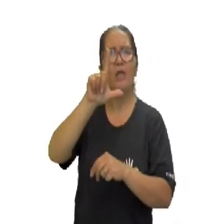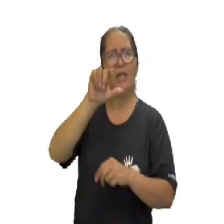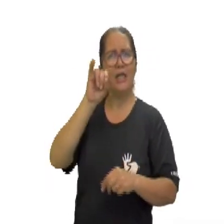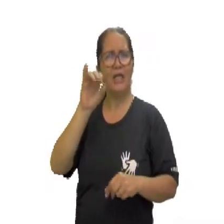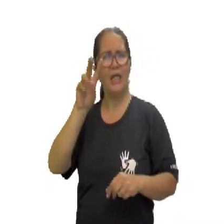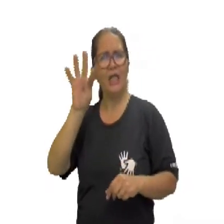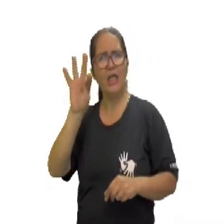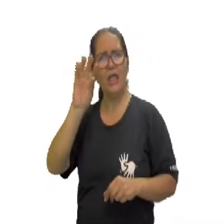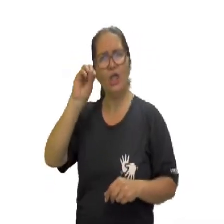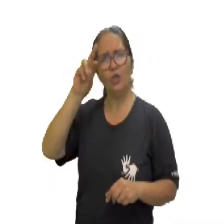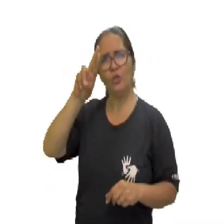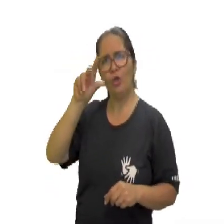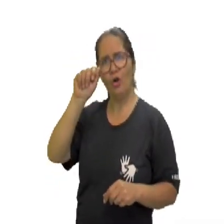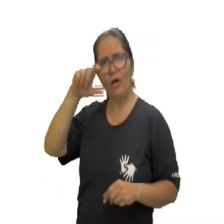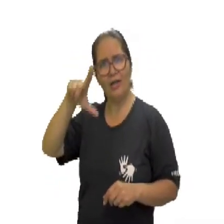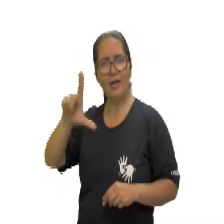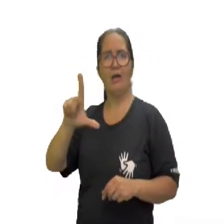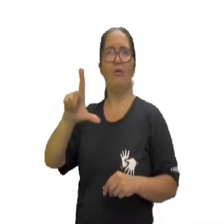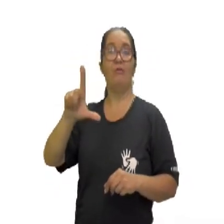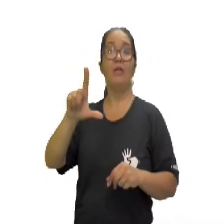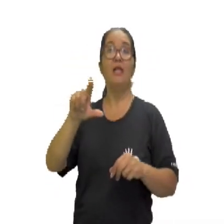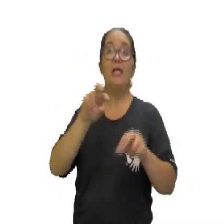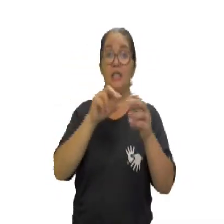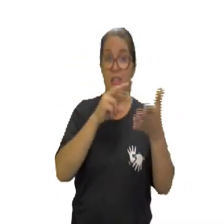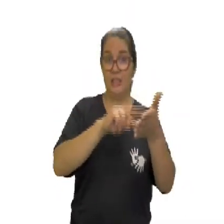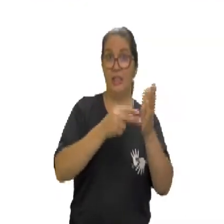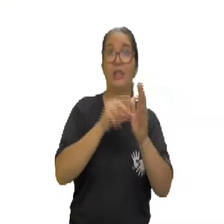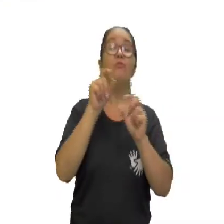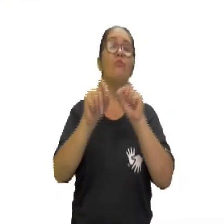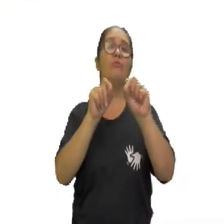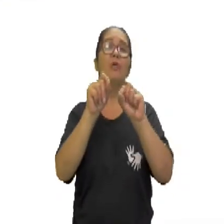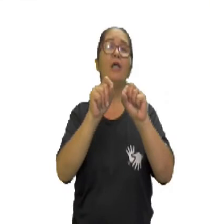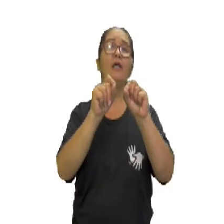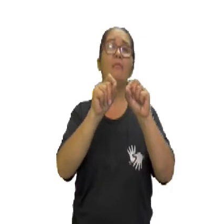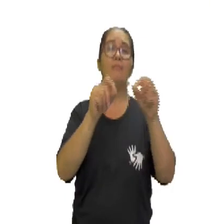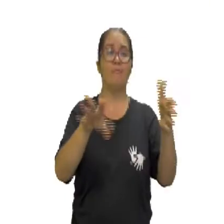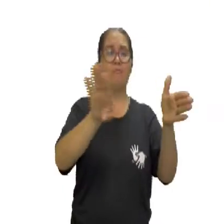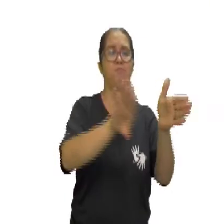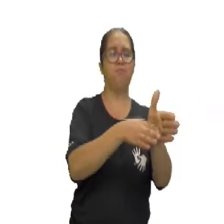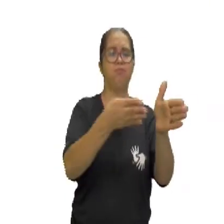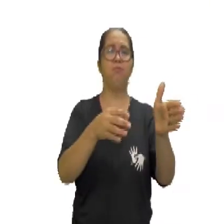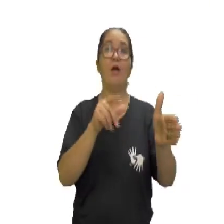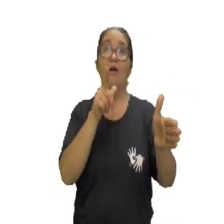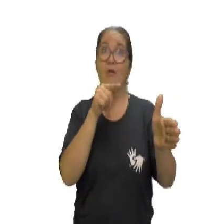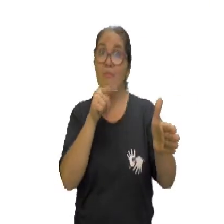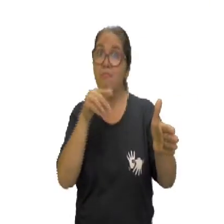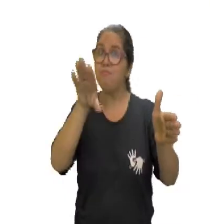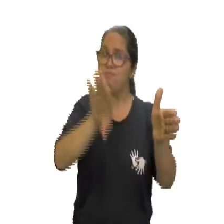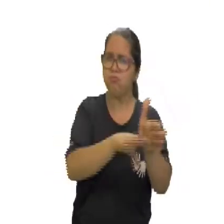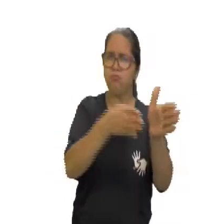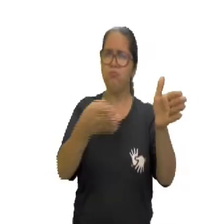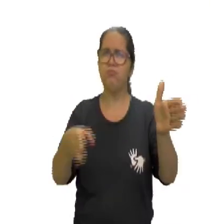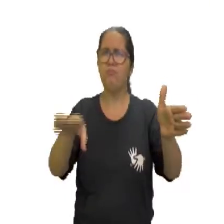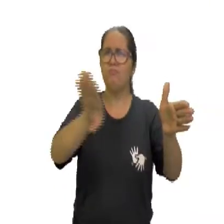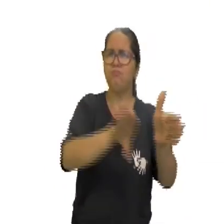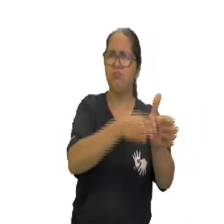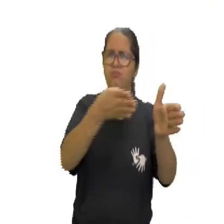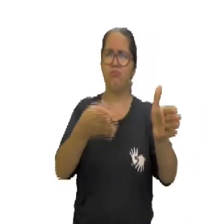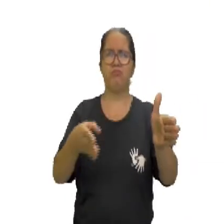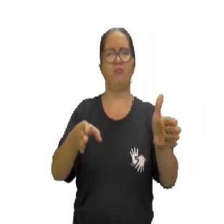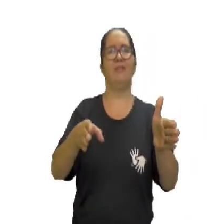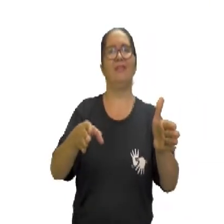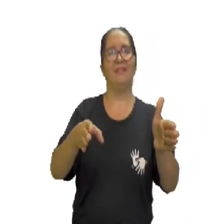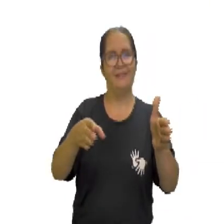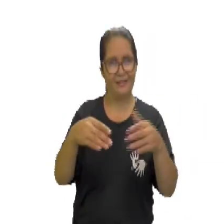lá, da região costeira do Brasil. Quando vocês ouvirem falar sobre região costeira, é outro nome também que eu